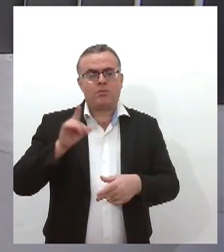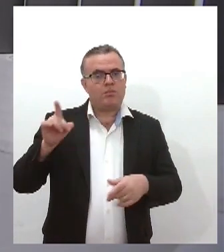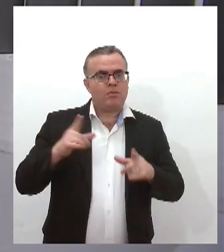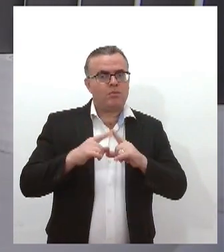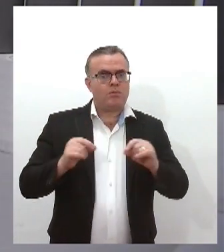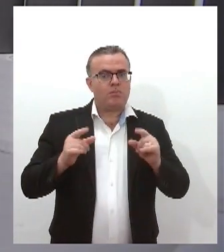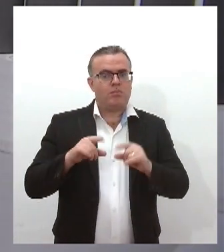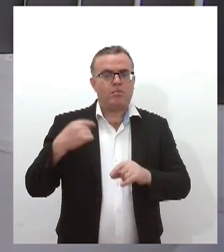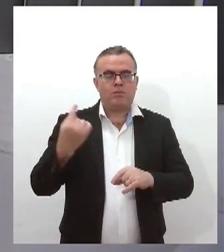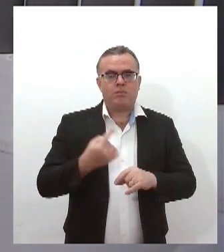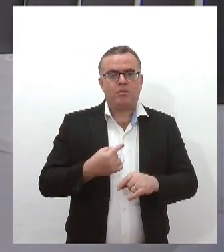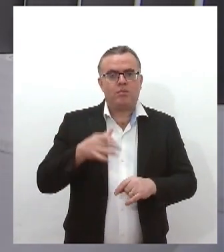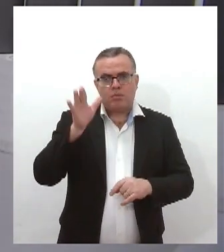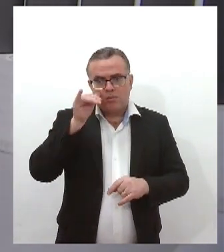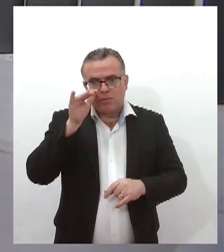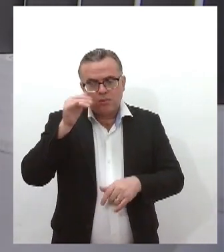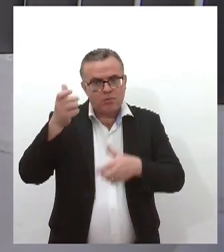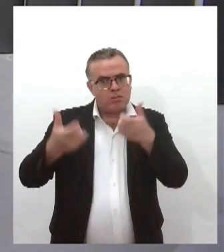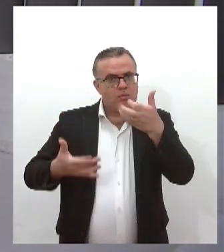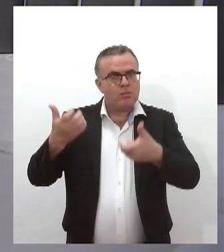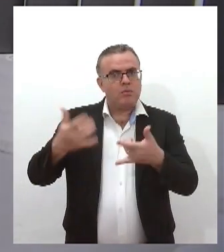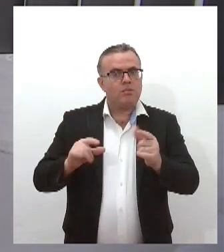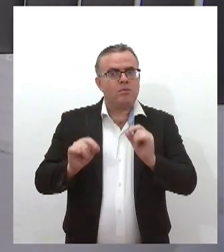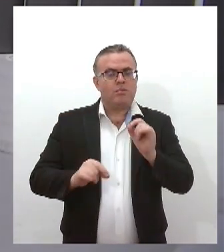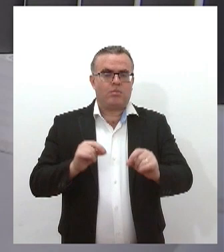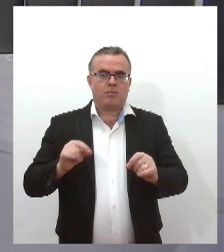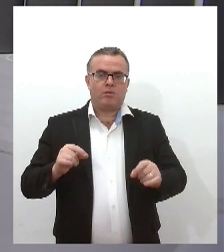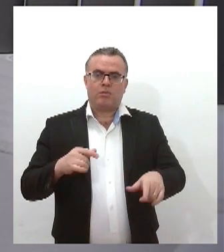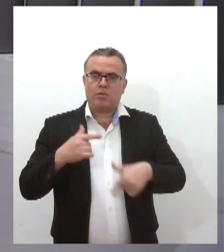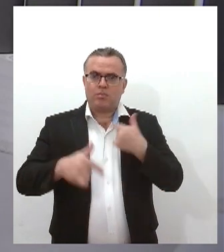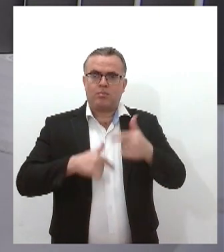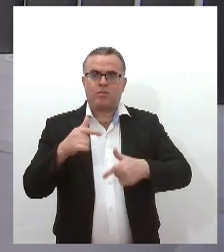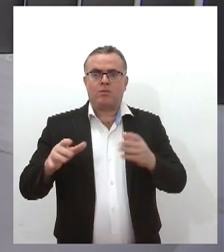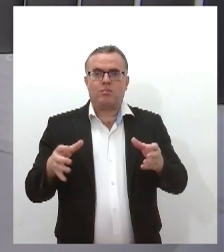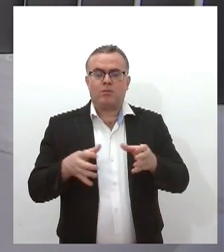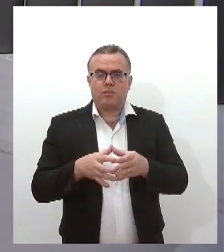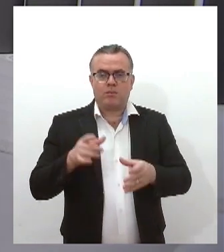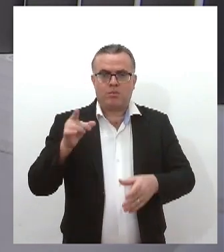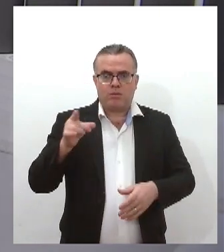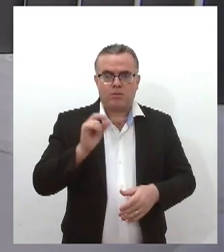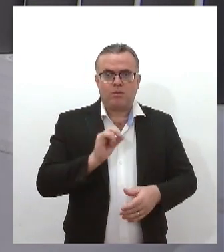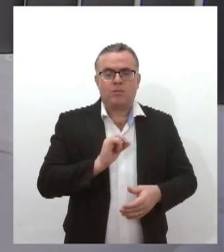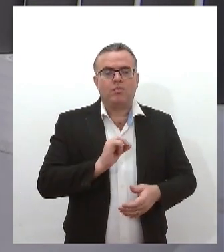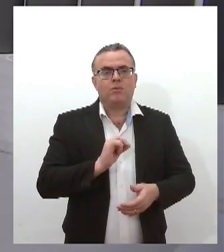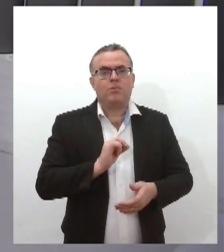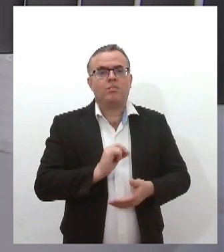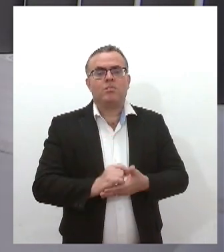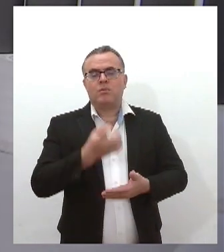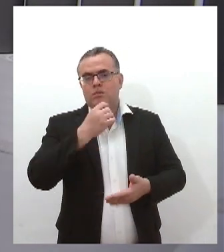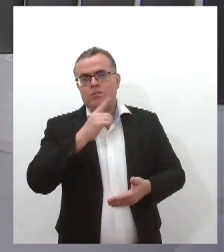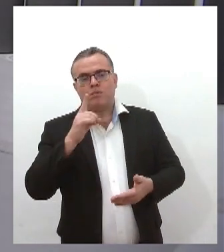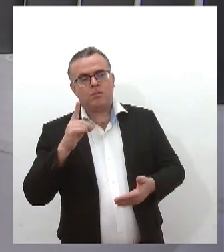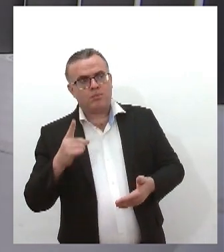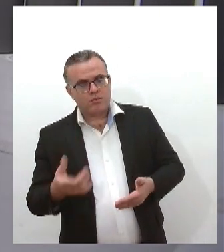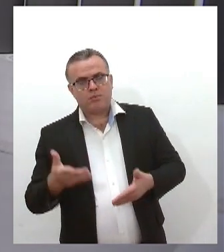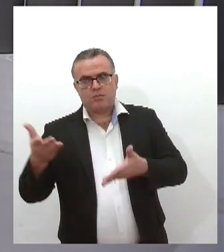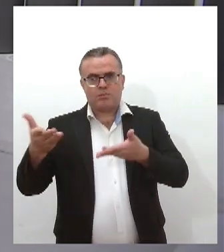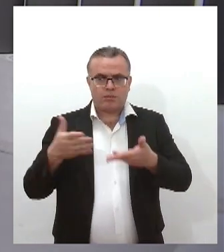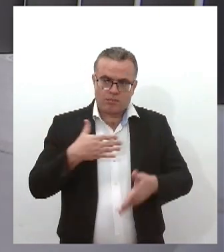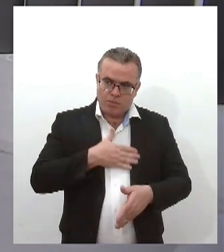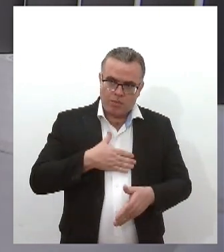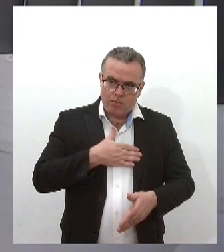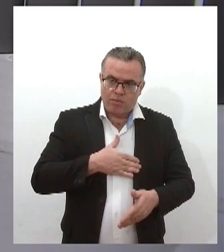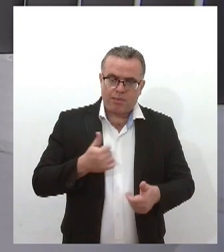né, sobre esse trabalho realizado pela comissão e o trabalho que é feito pela UNALE. Bom dia, deputado. Seja bem-vindo ao Jornal